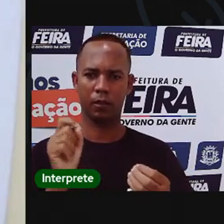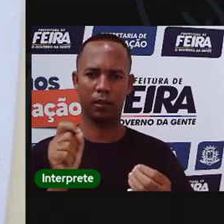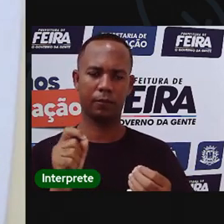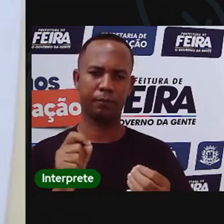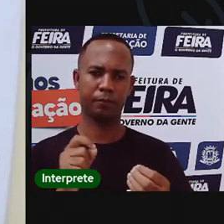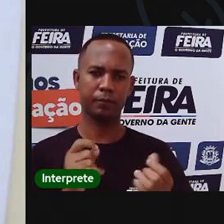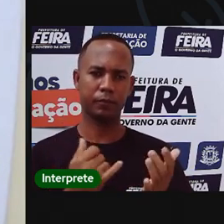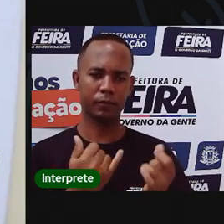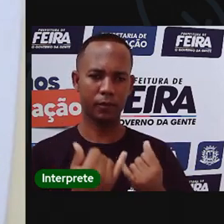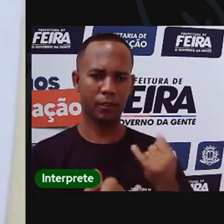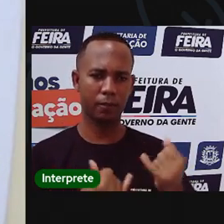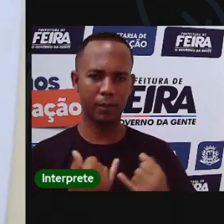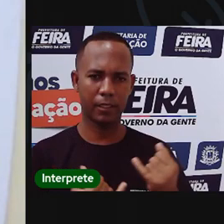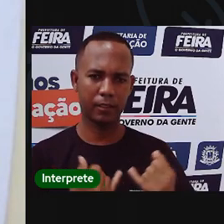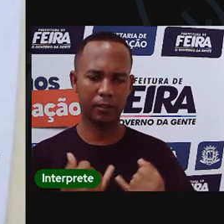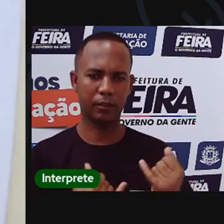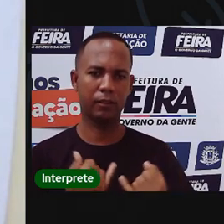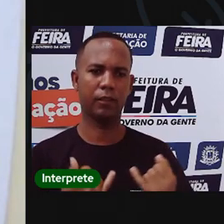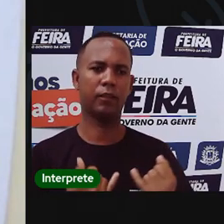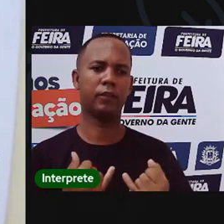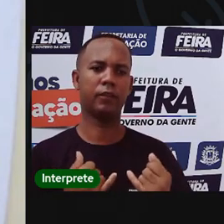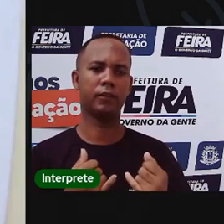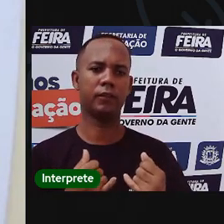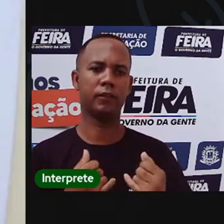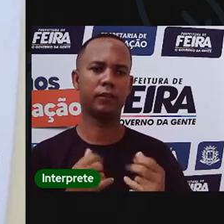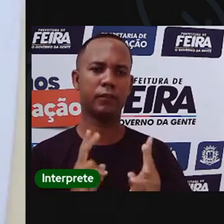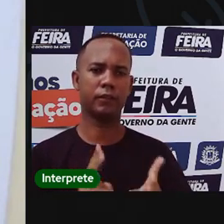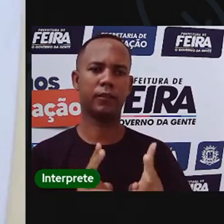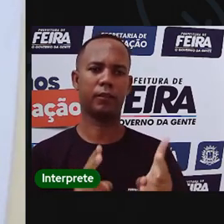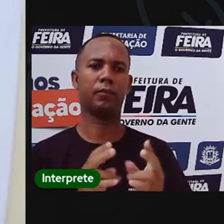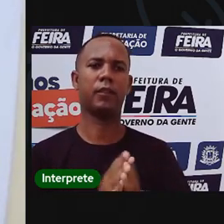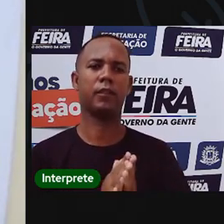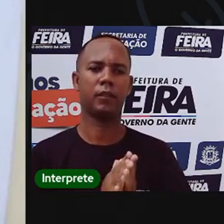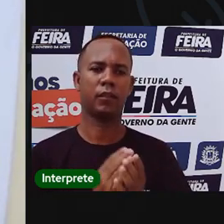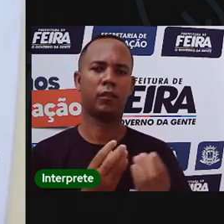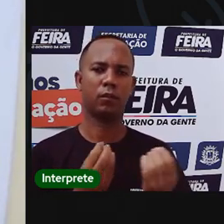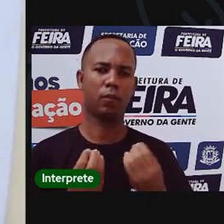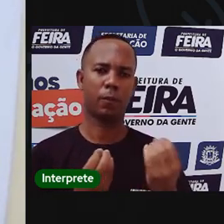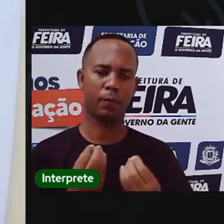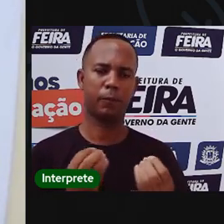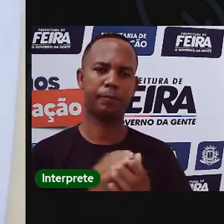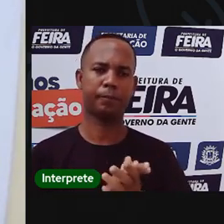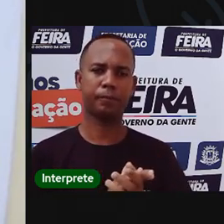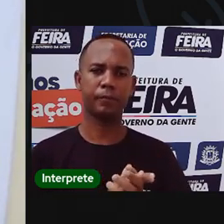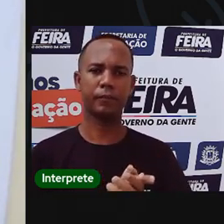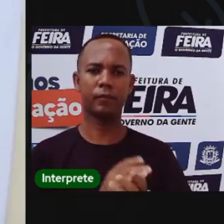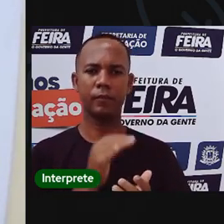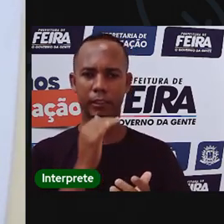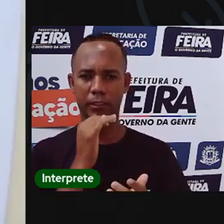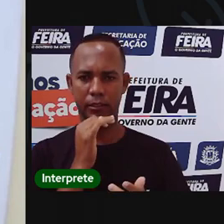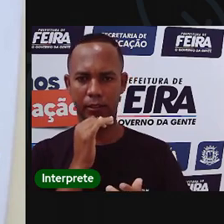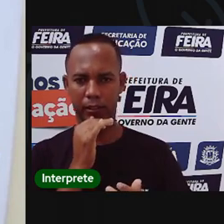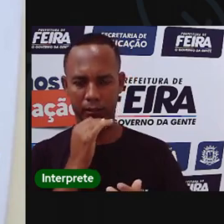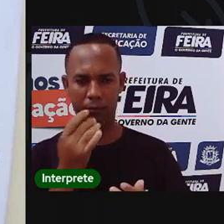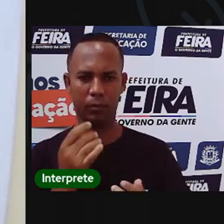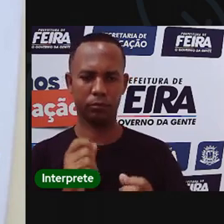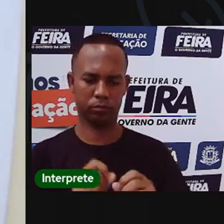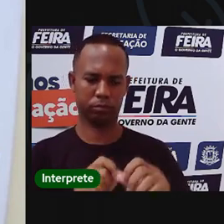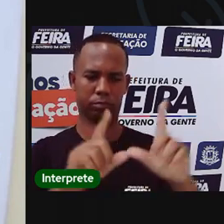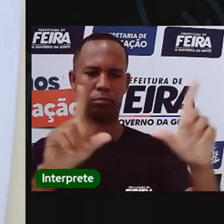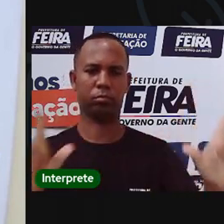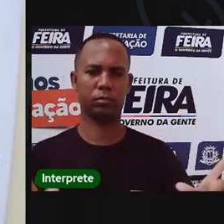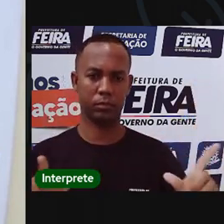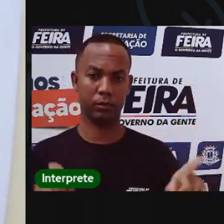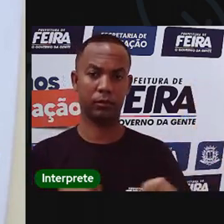de um jogo chamado Feelings Game, que é no World Wall, que é uma plataforma também